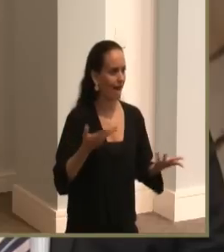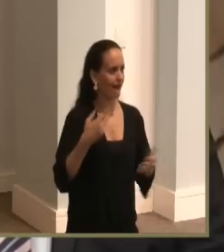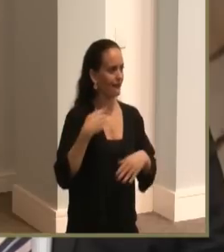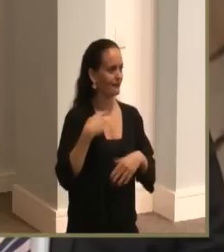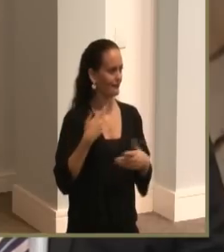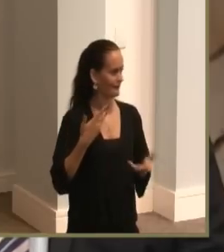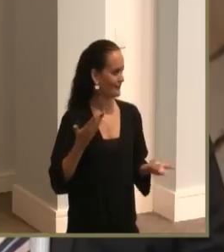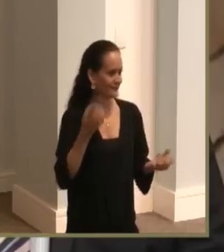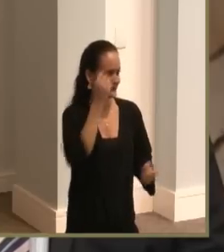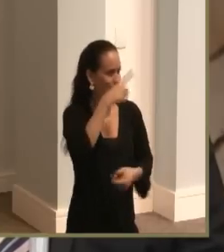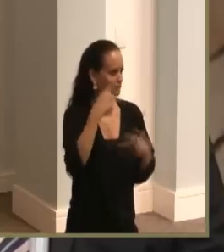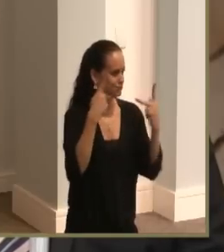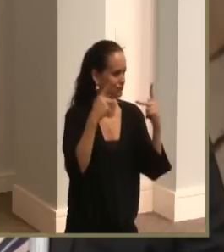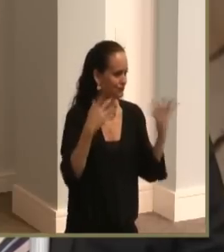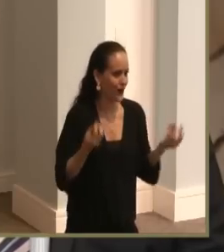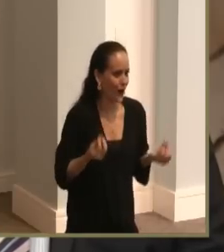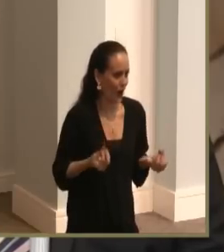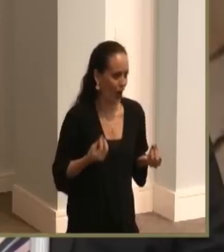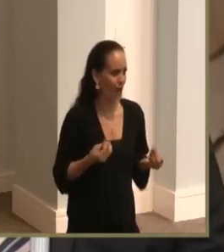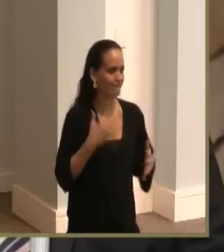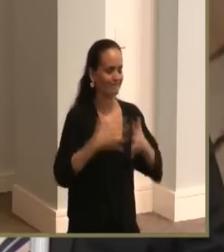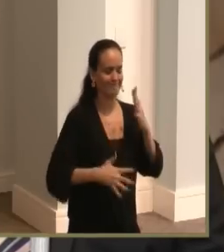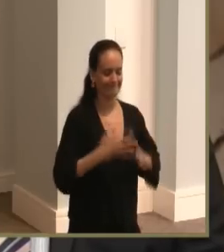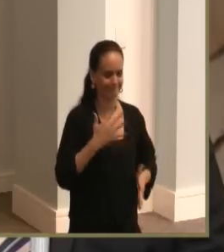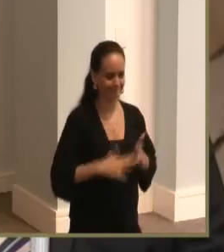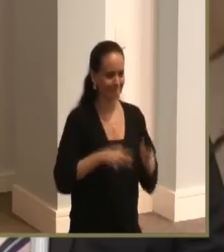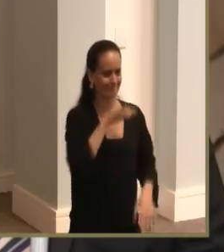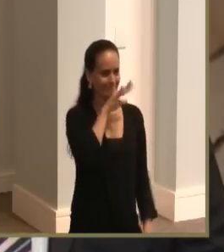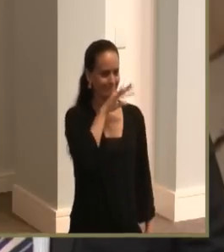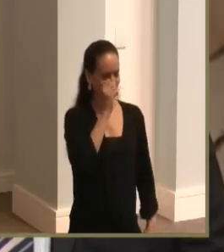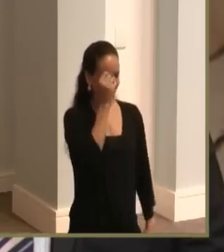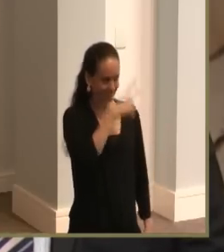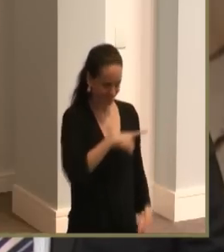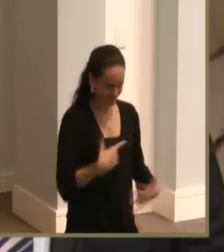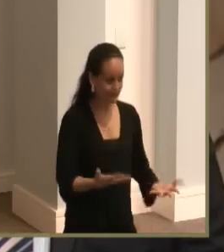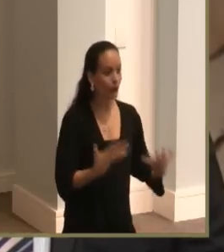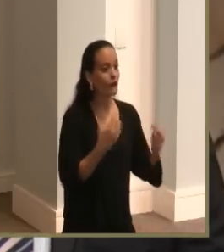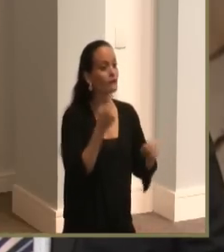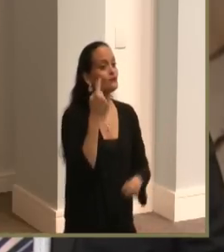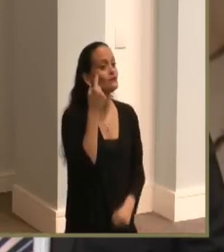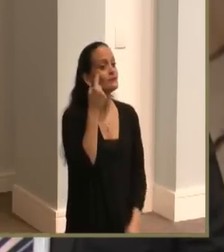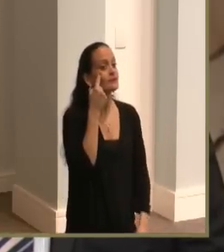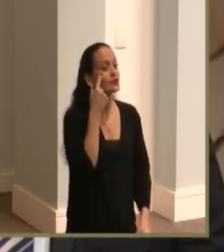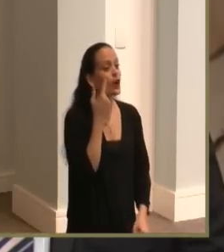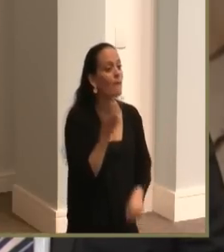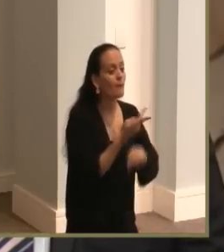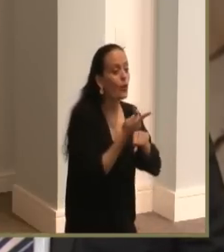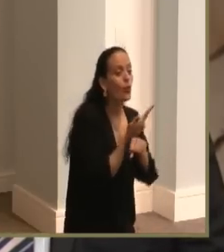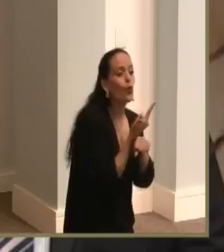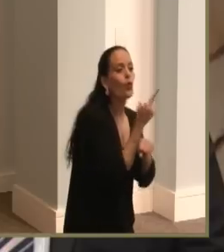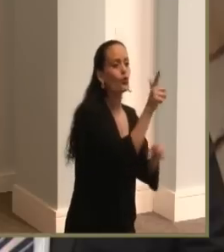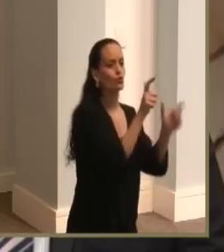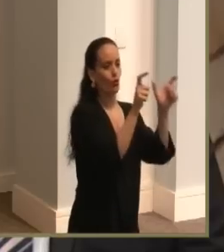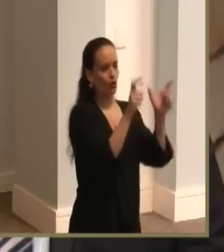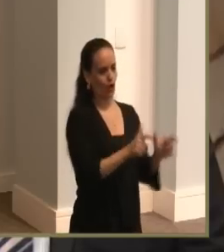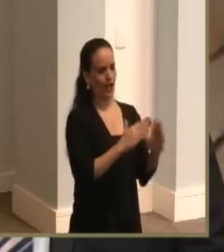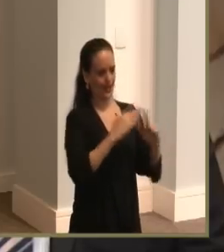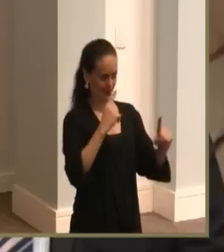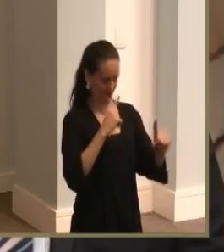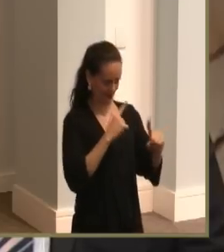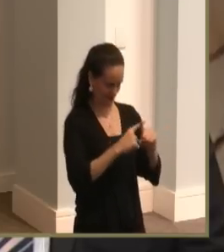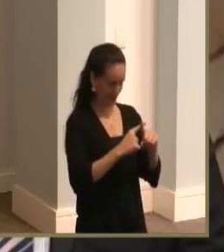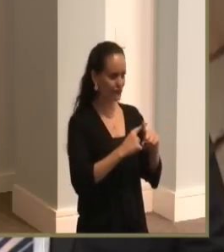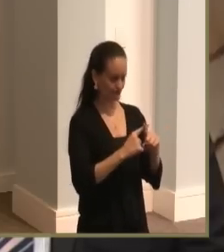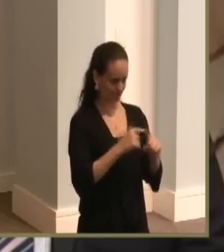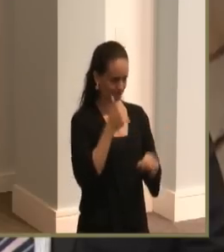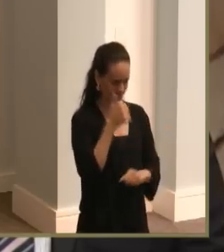que juntos, após essa campanha, estejamos todos aqui entoando louvores ao Senhor pela glória e pela vitória que é sempre